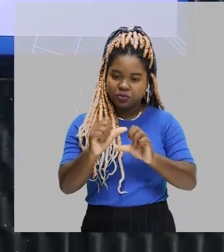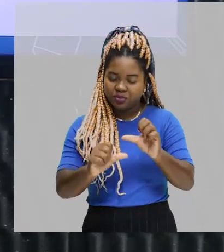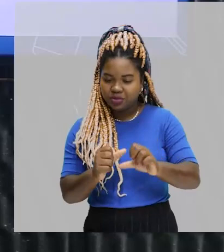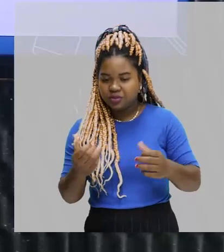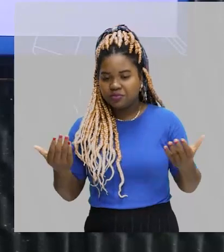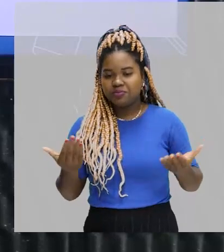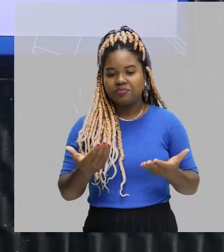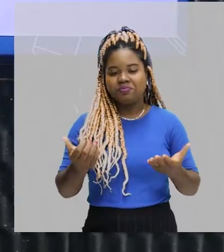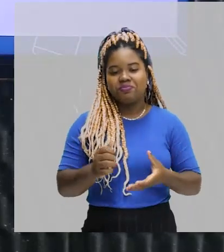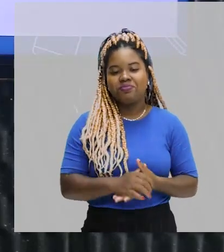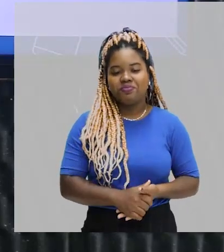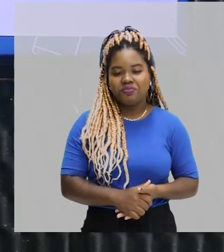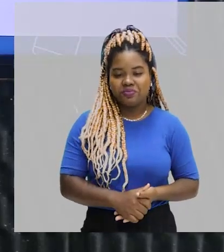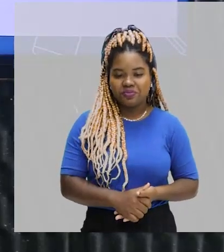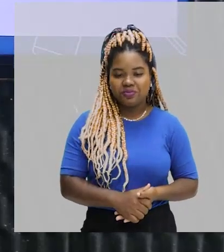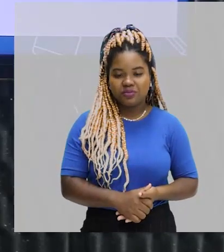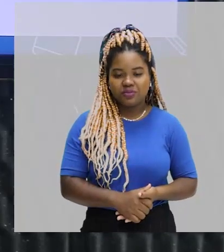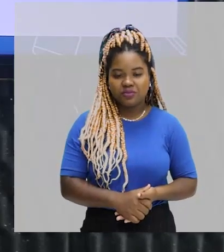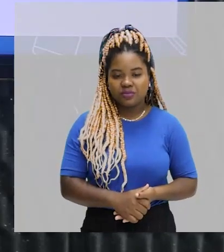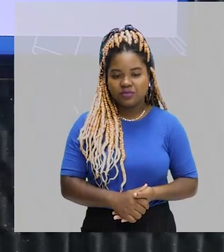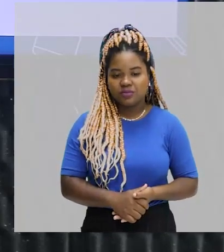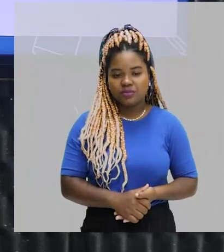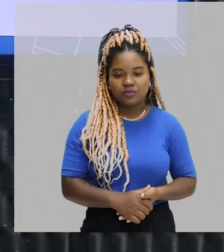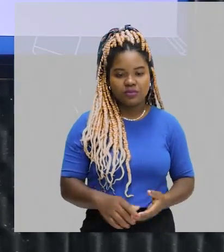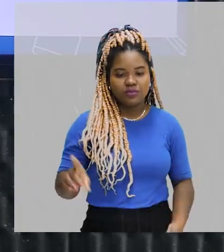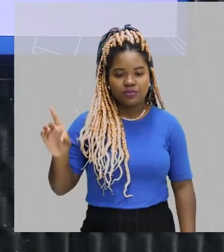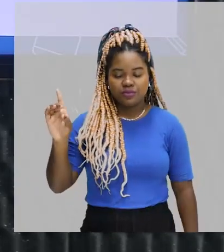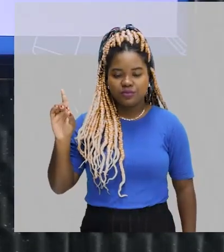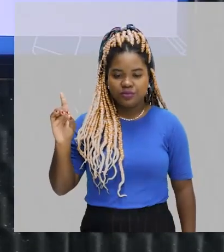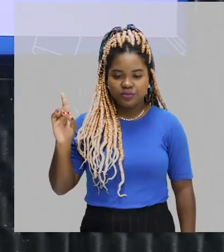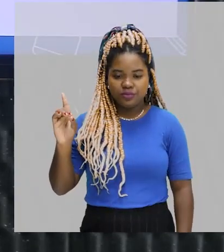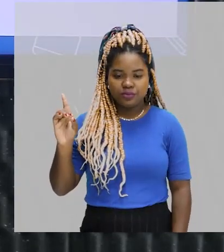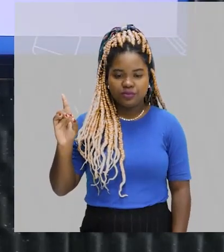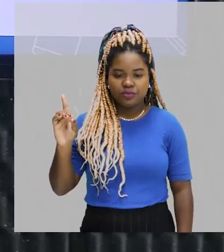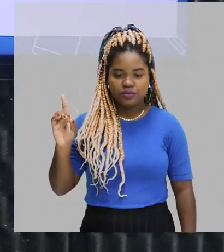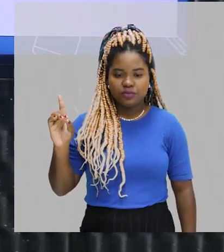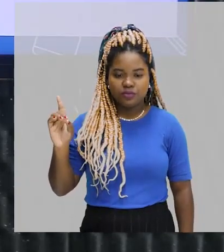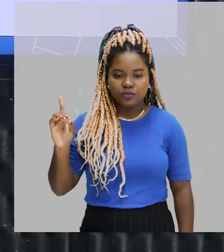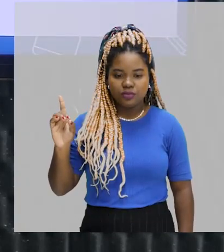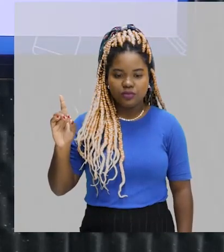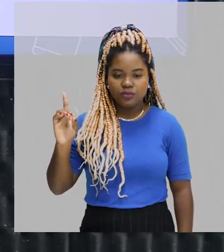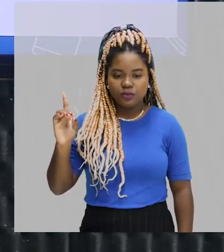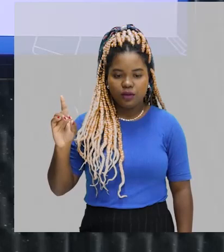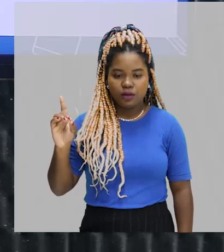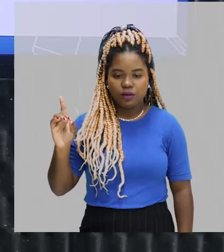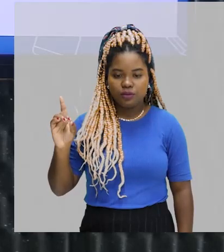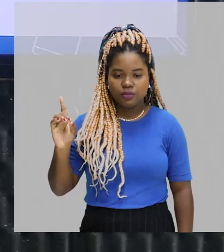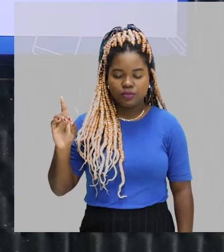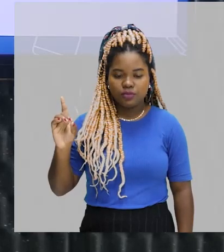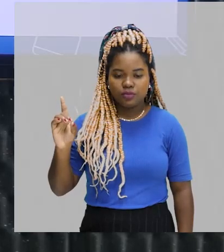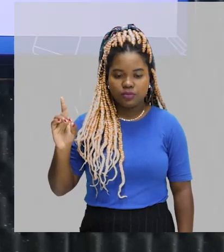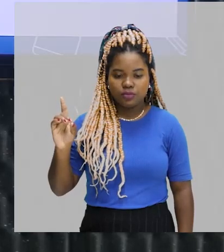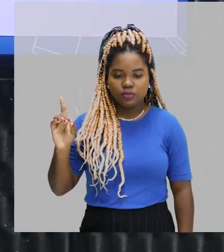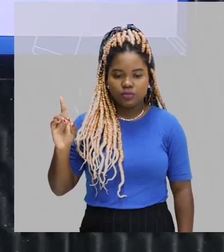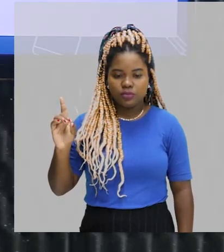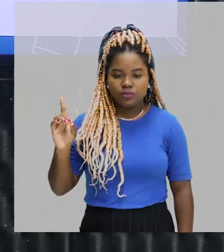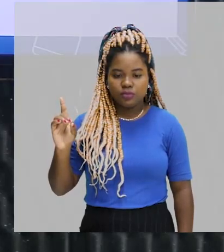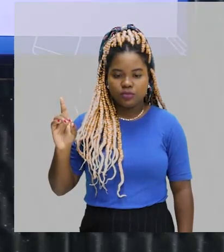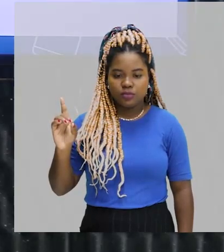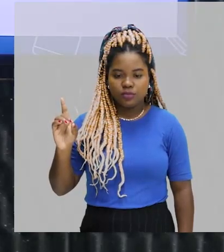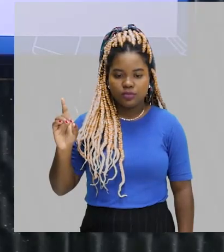da datilografia. Reformam-se ternos e obedeceram-se aos